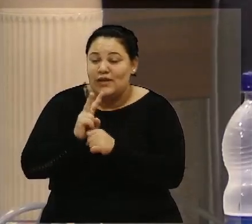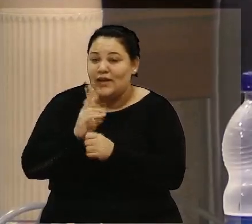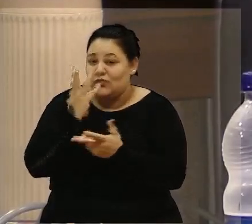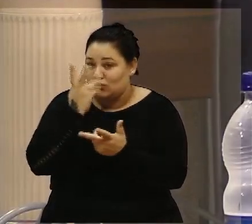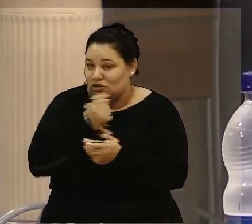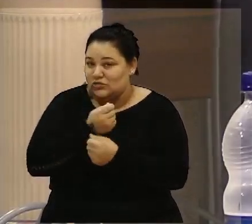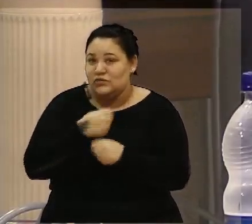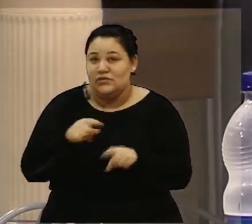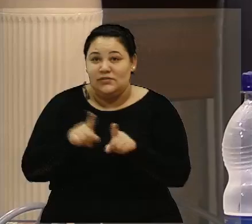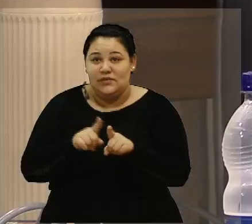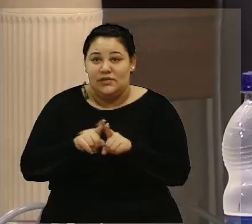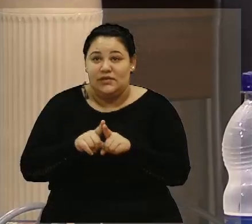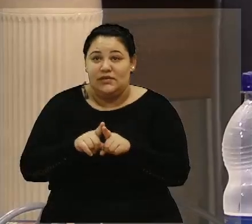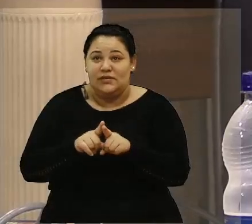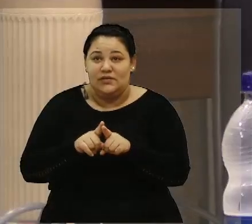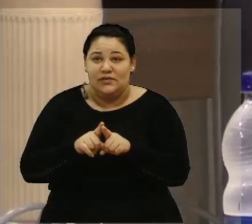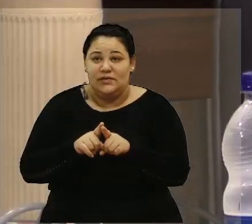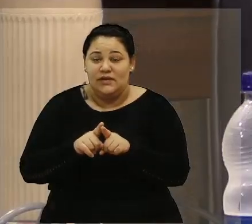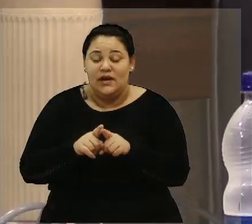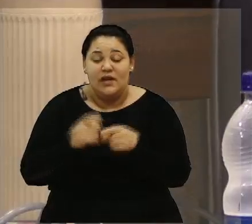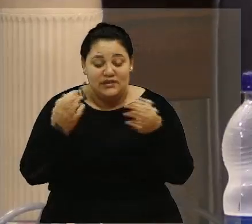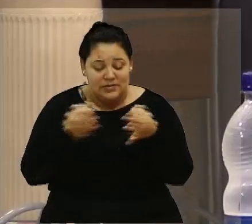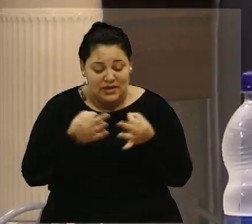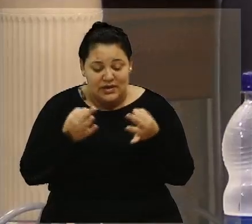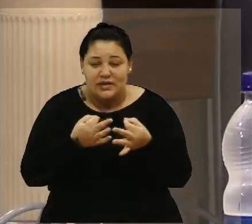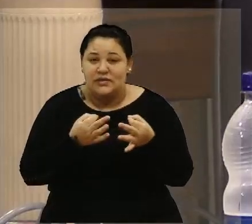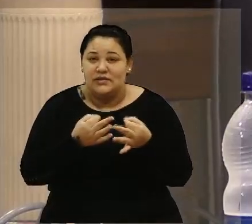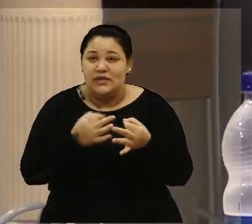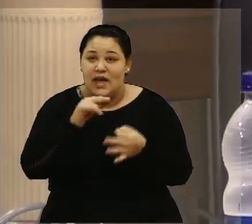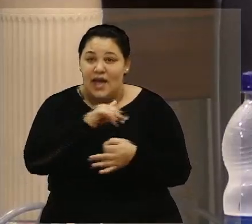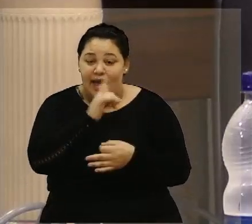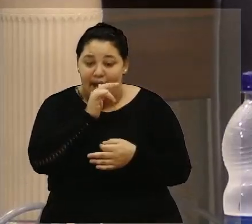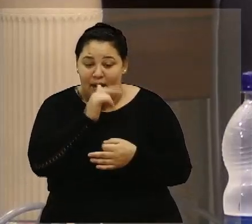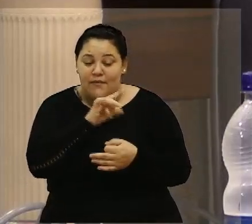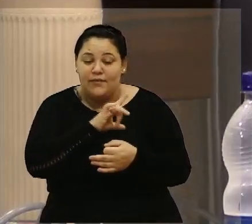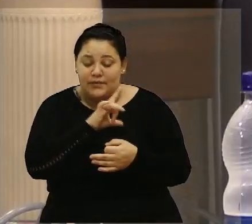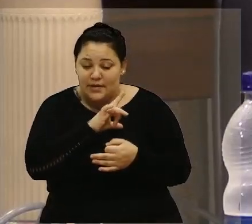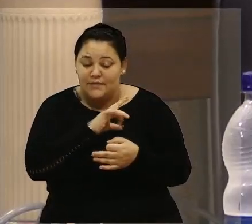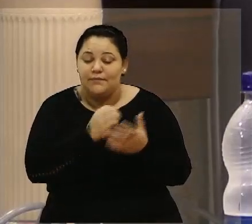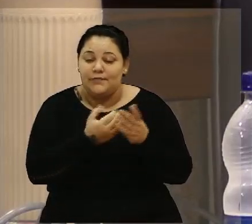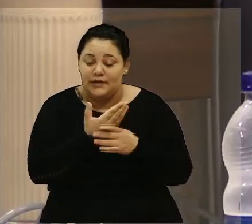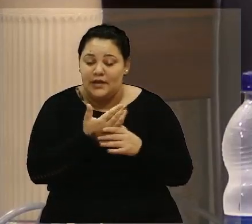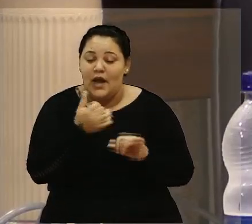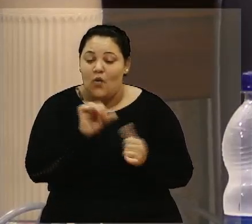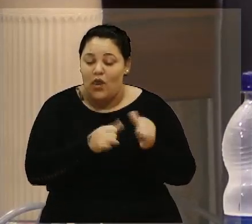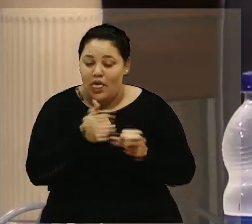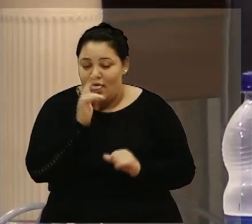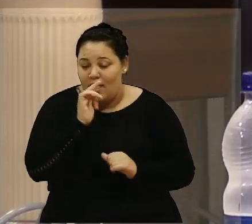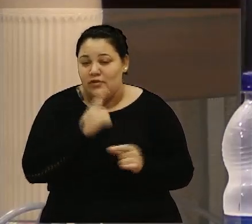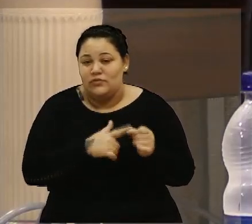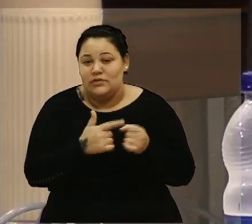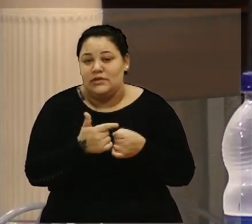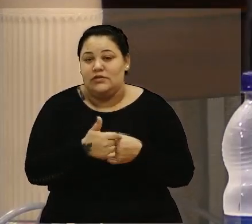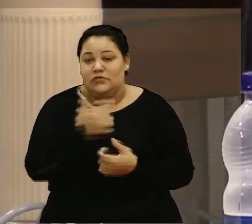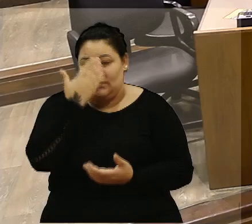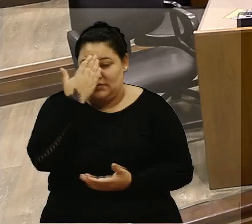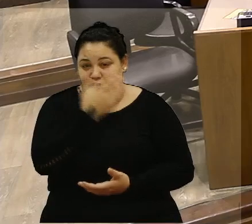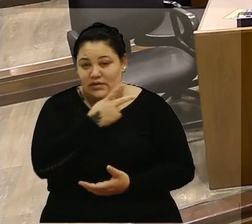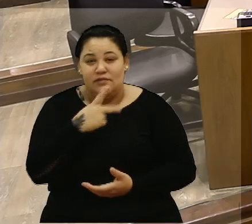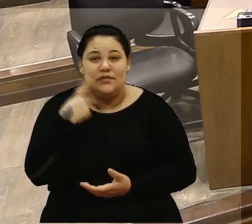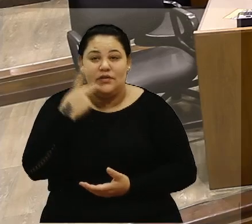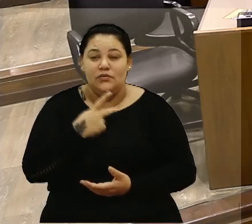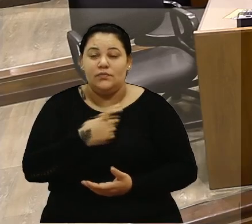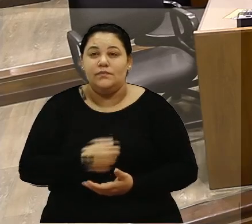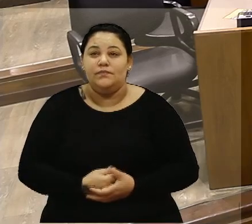delas, né? Com certeza essas nascentes vão gerar água, vão produzir água de qualidade para a cidade. Obrigado, vereador. A